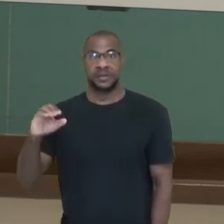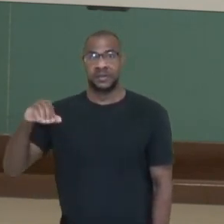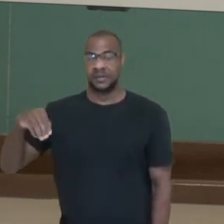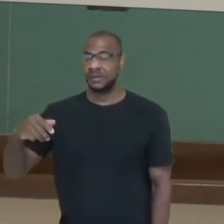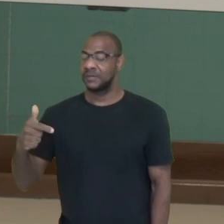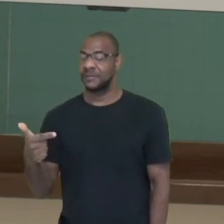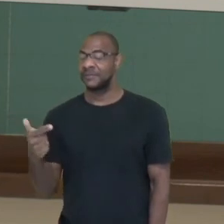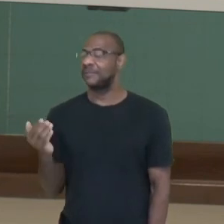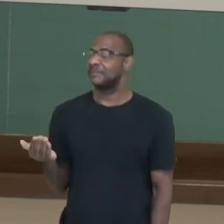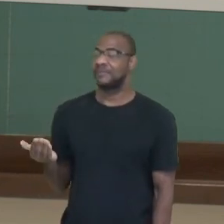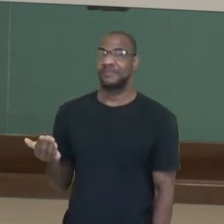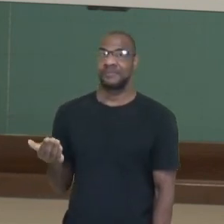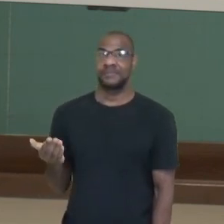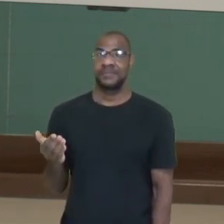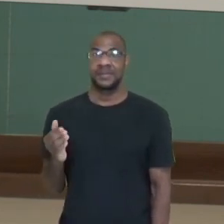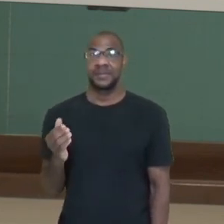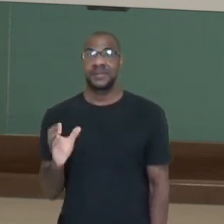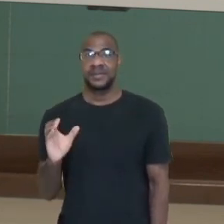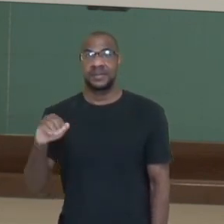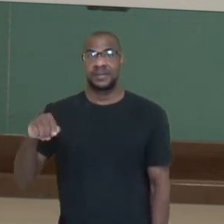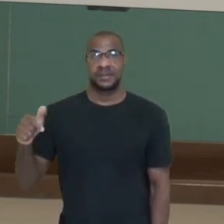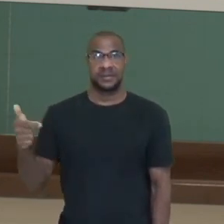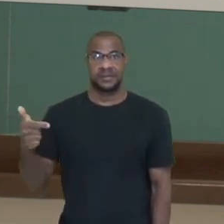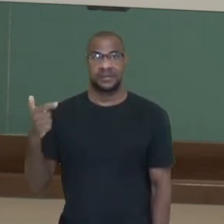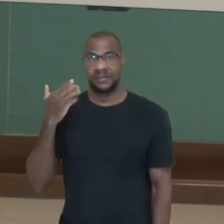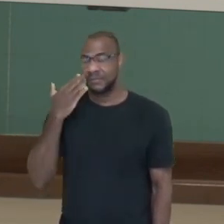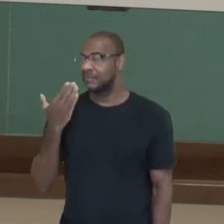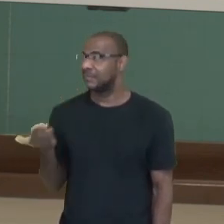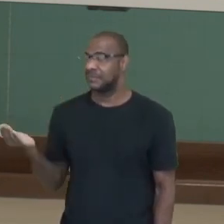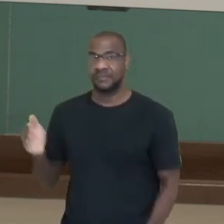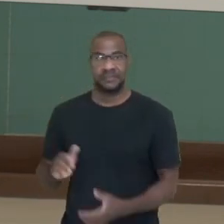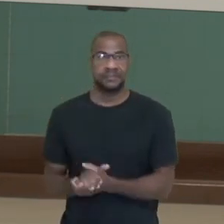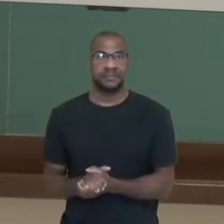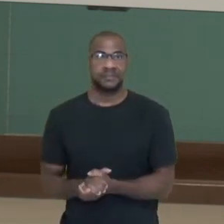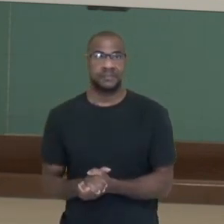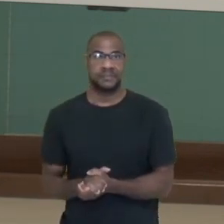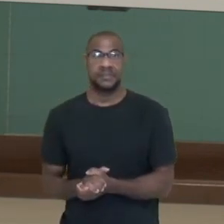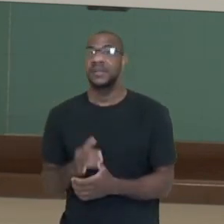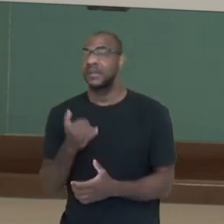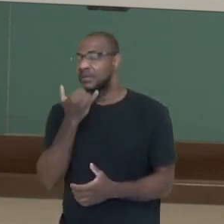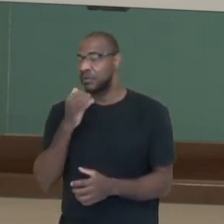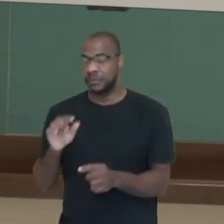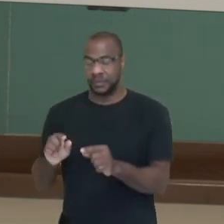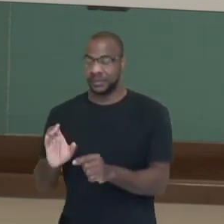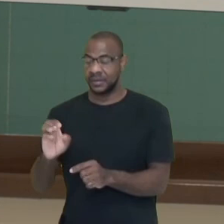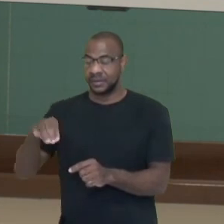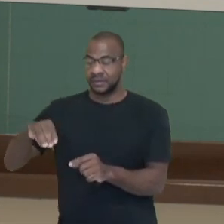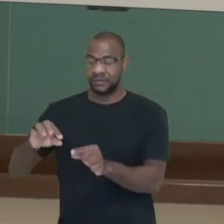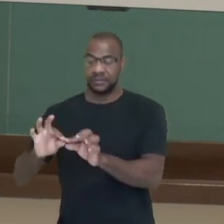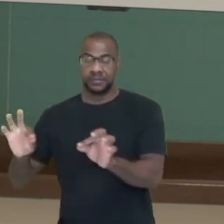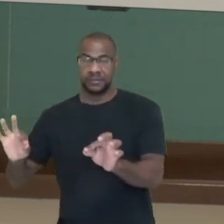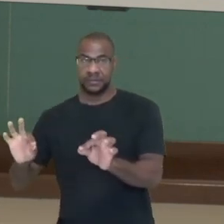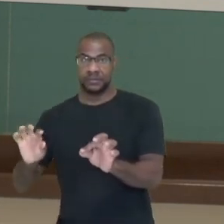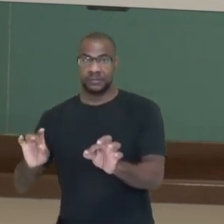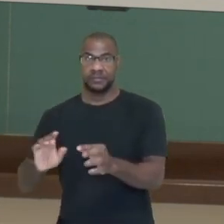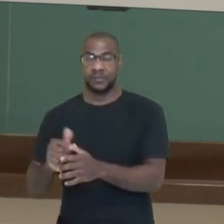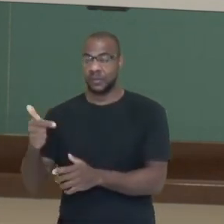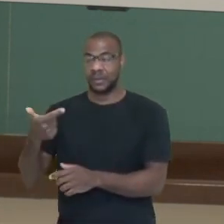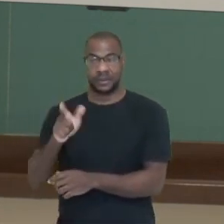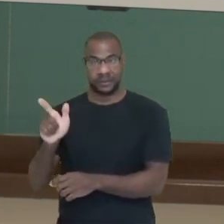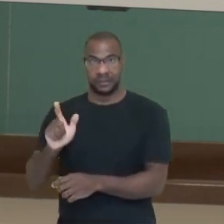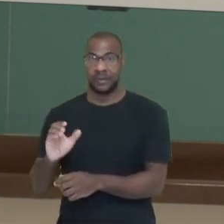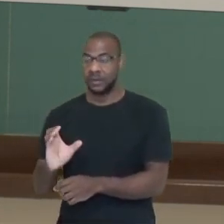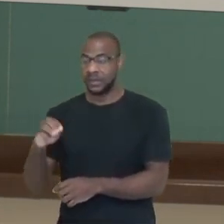encontro que x, a largura desse retângulo, é de 2,5 centímetros. Por que centímetros? Porque se eu tenho a